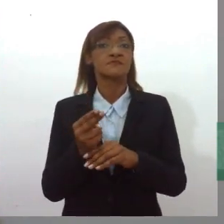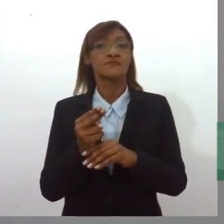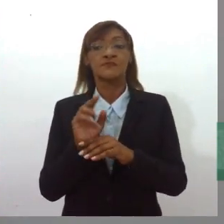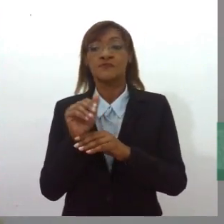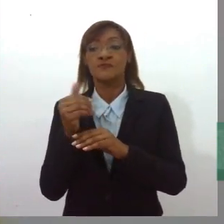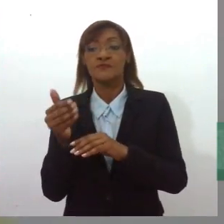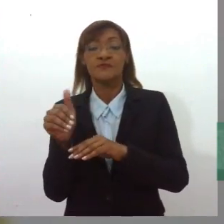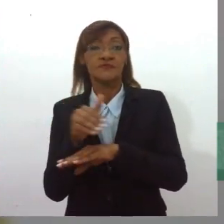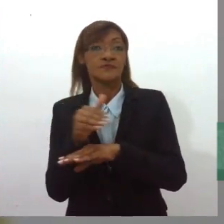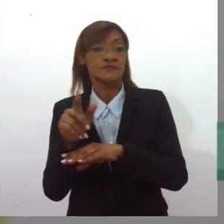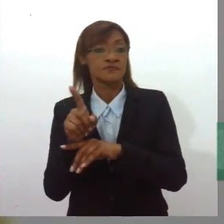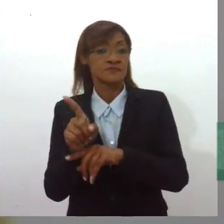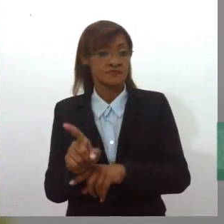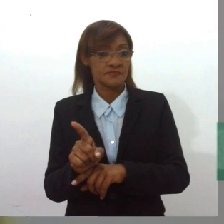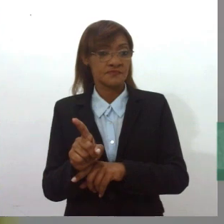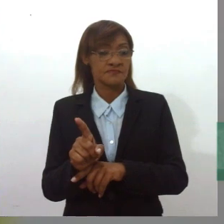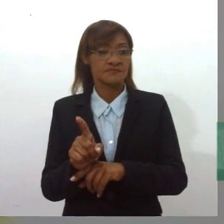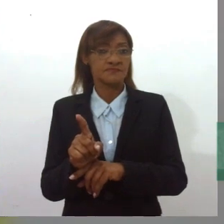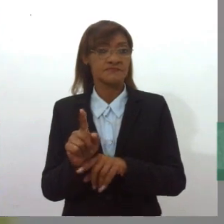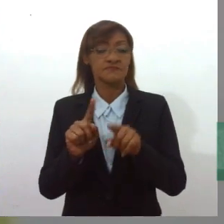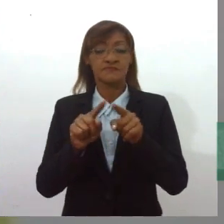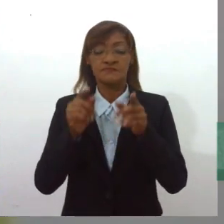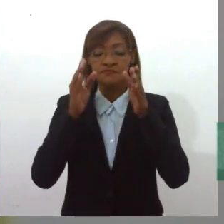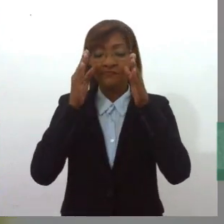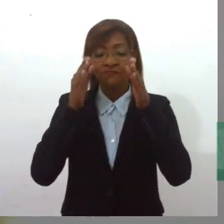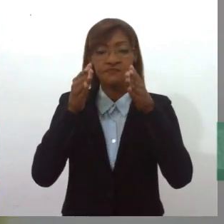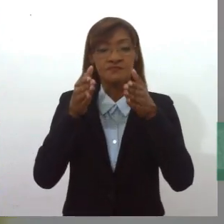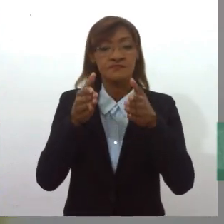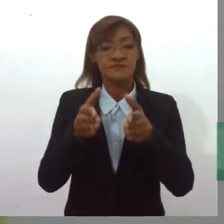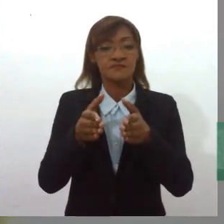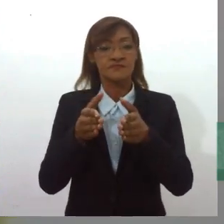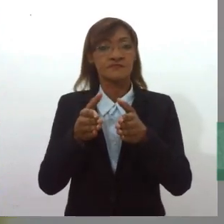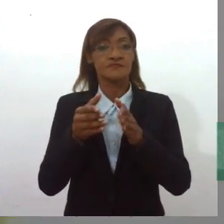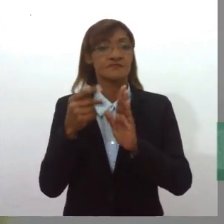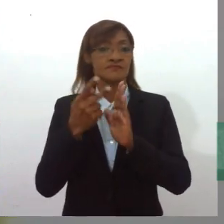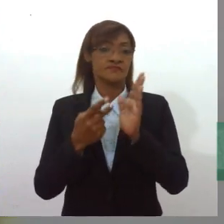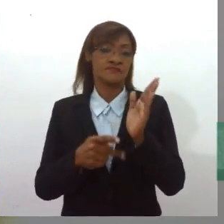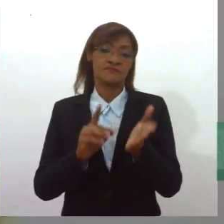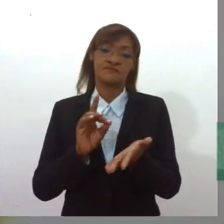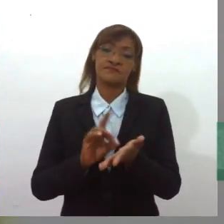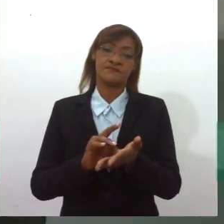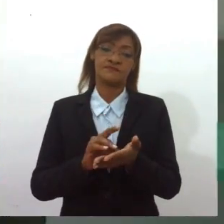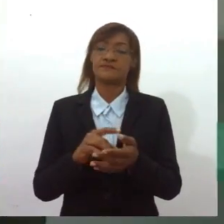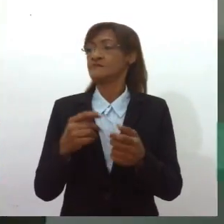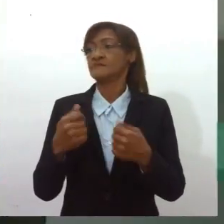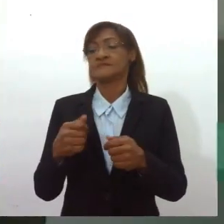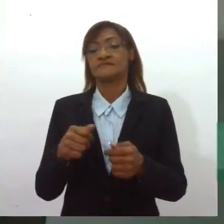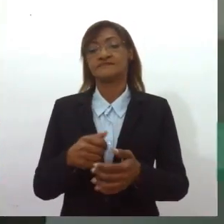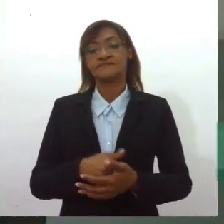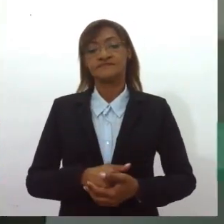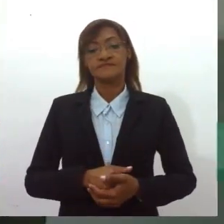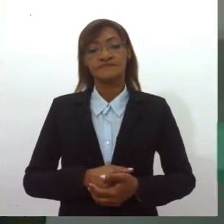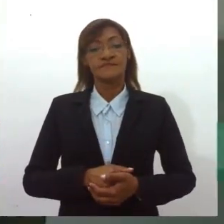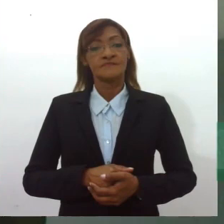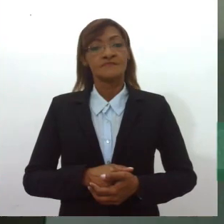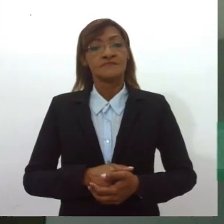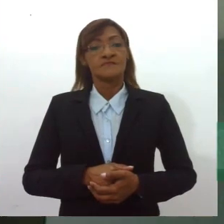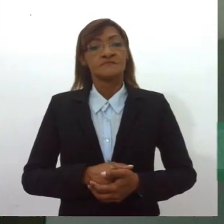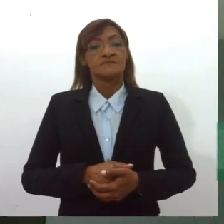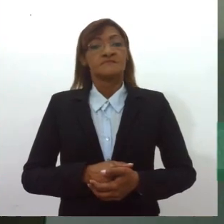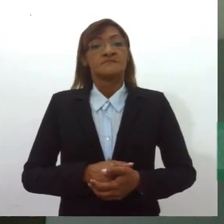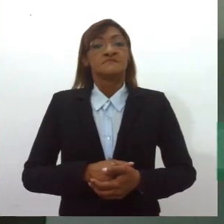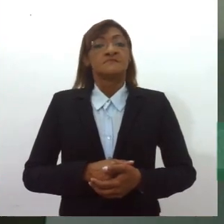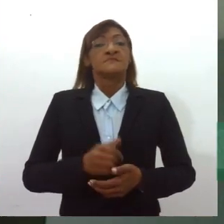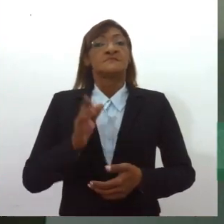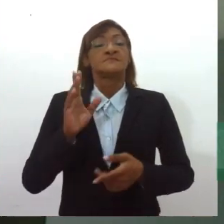deve ter ficado de fora por conta do foco do pl original Rosângela uma das exceções aí né paraa